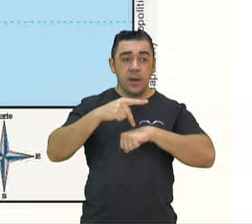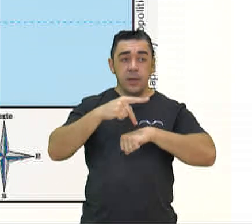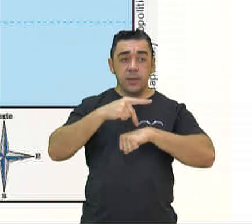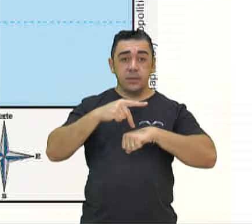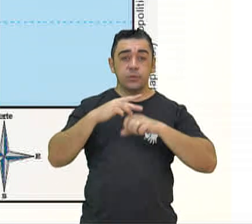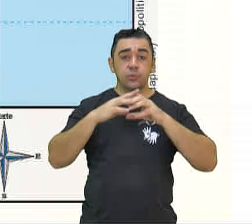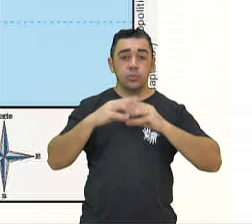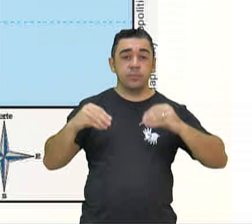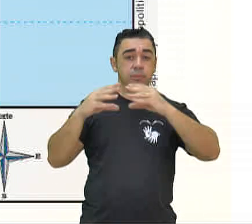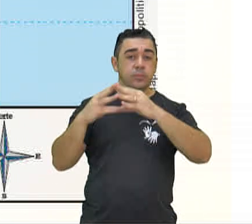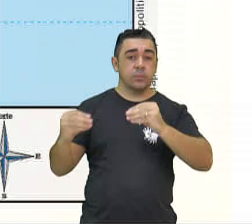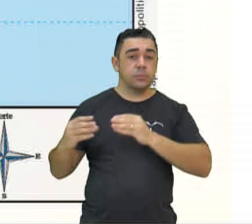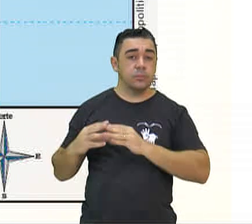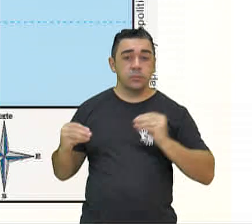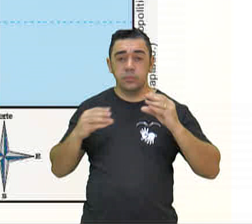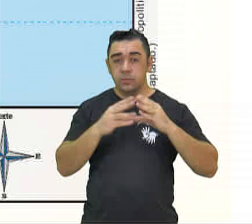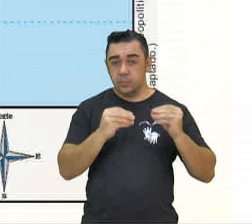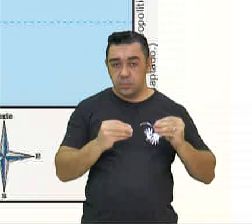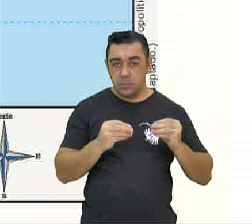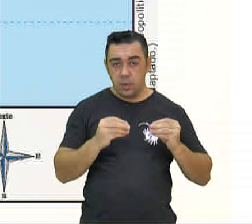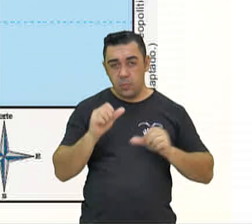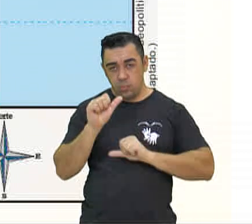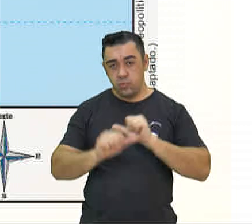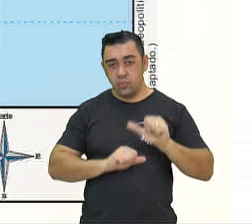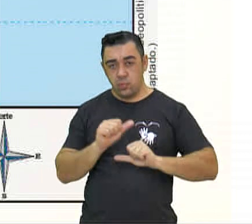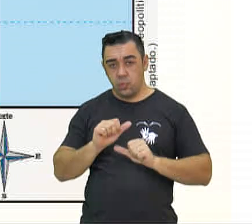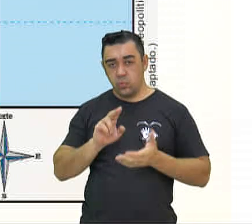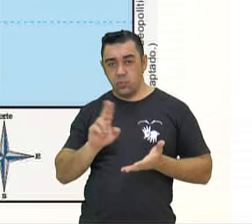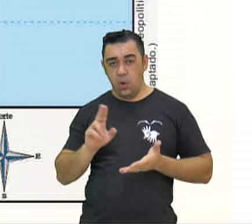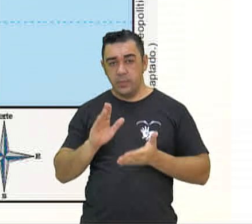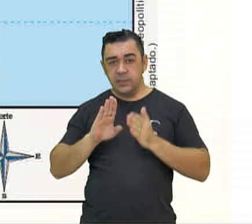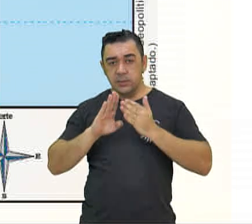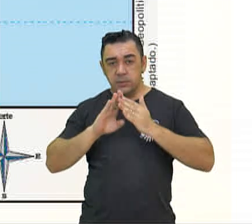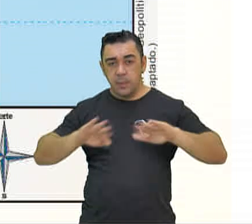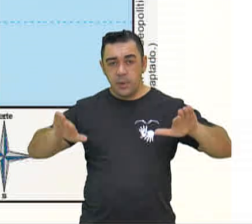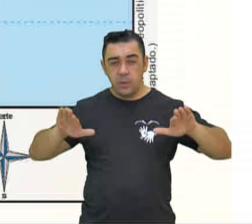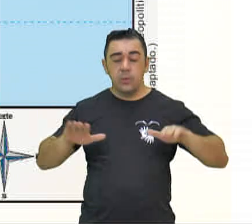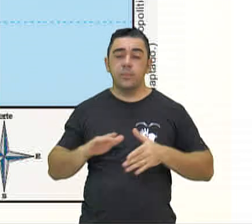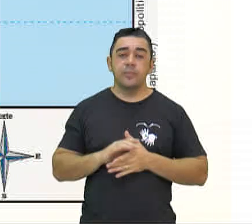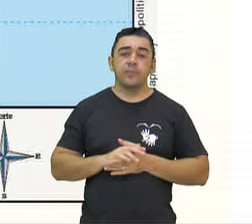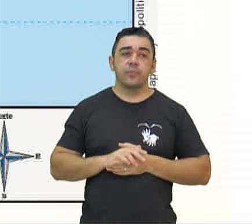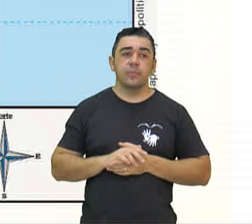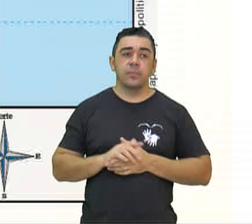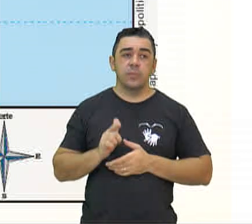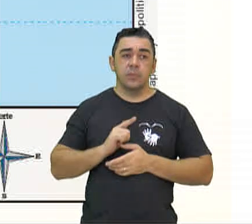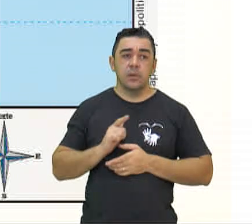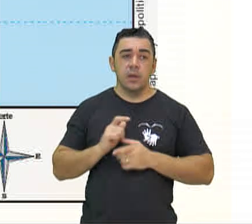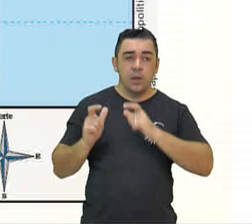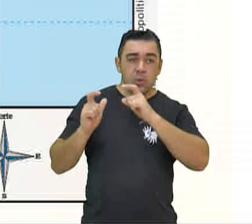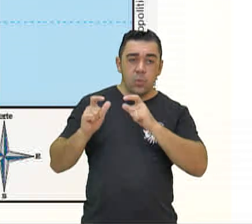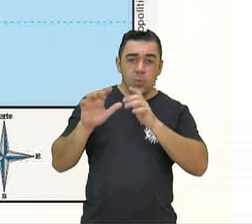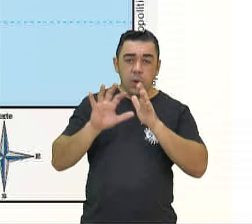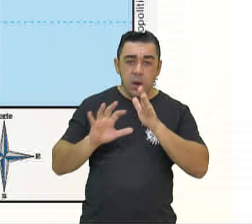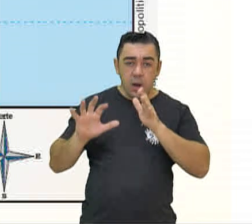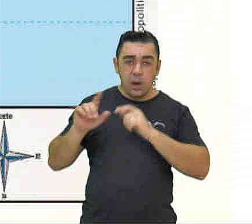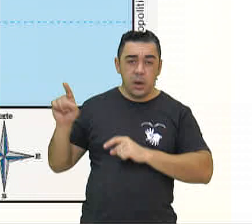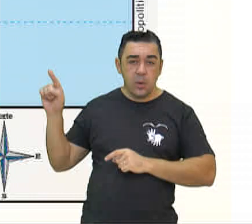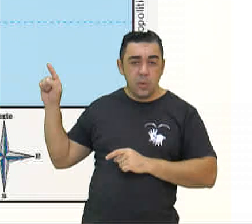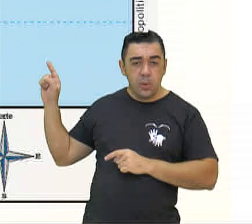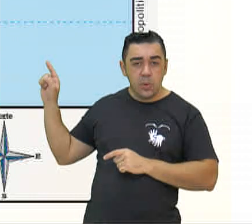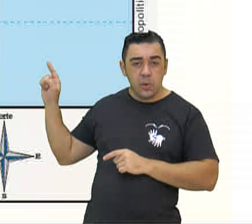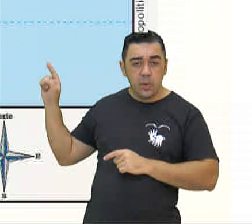desapareceram. E bem esta área, que viraram outros, desculpa, que se separaram. E bem esta área que eu vou trabalhar aqui é a região do